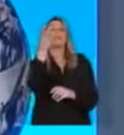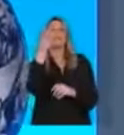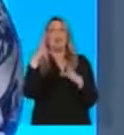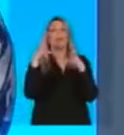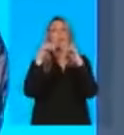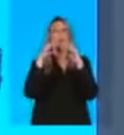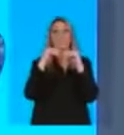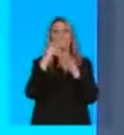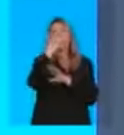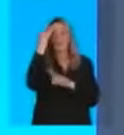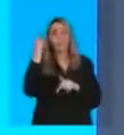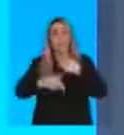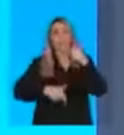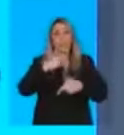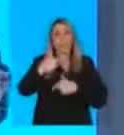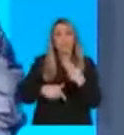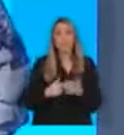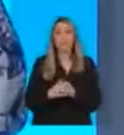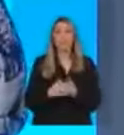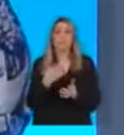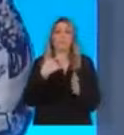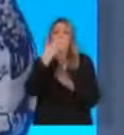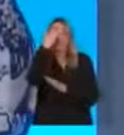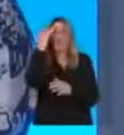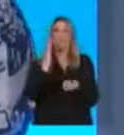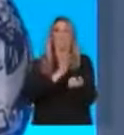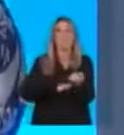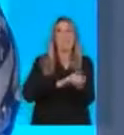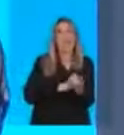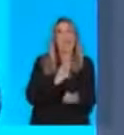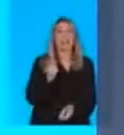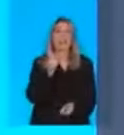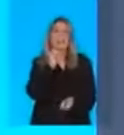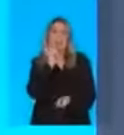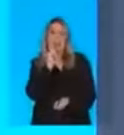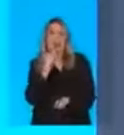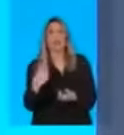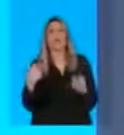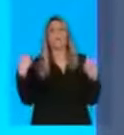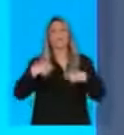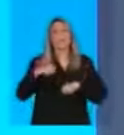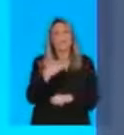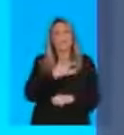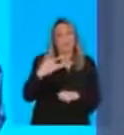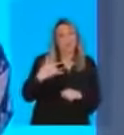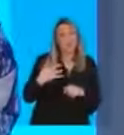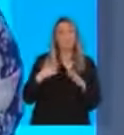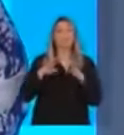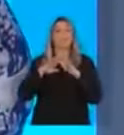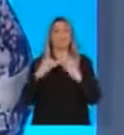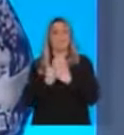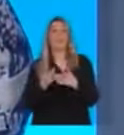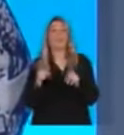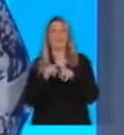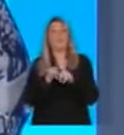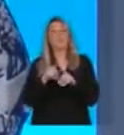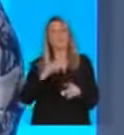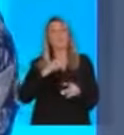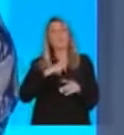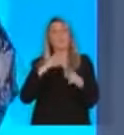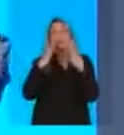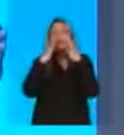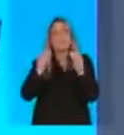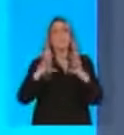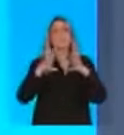Família precisamos atender o dependente químico das drogas precisamos ter saúde na escola para garantir a atenção não só a todas as